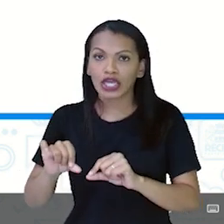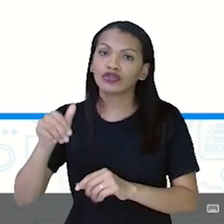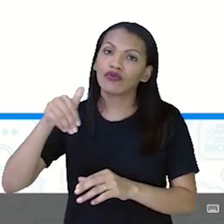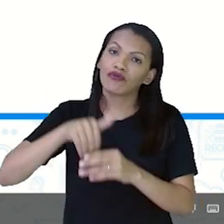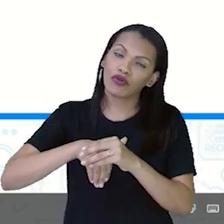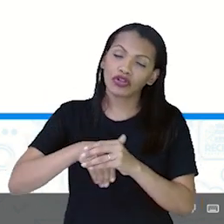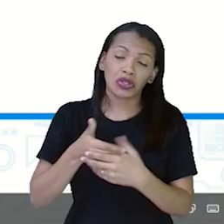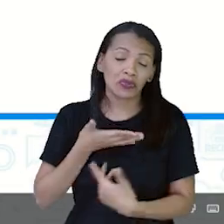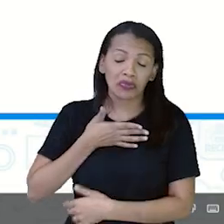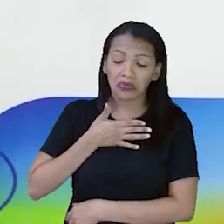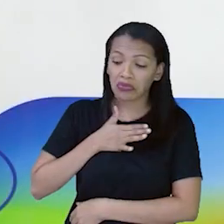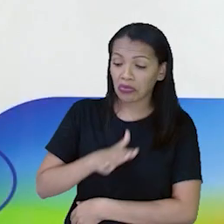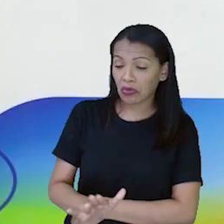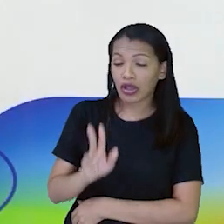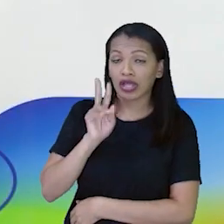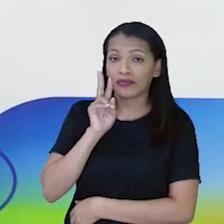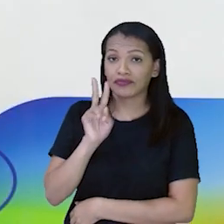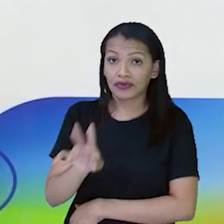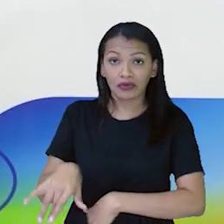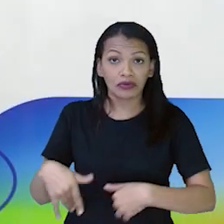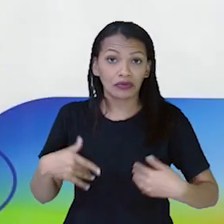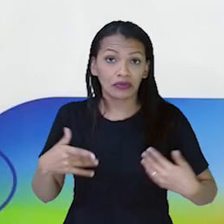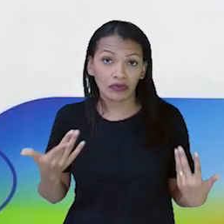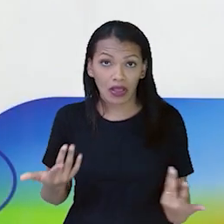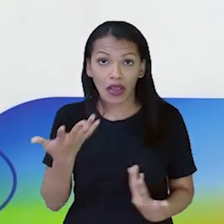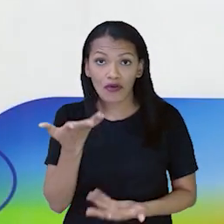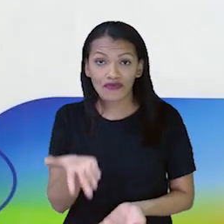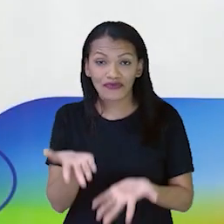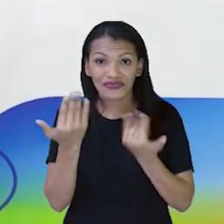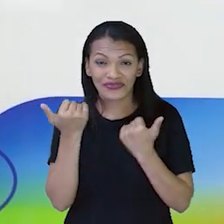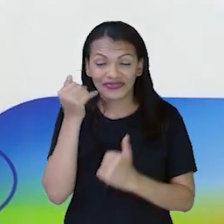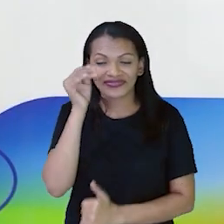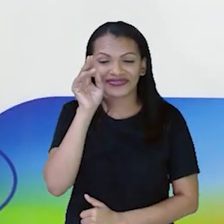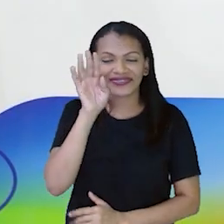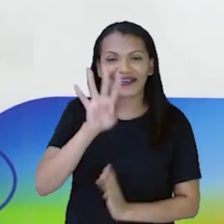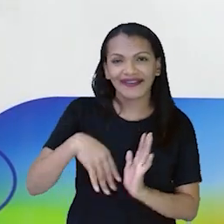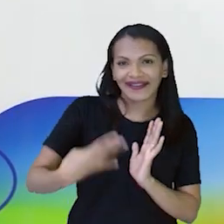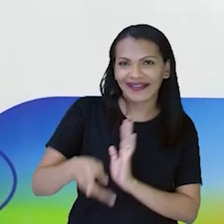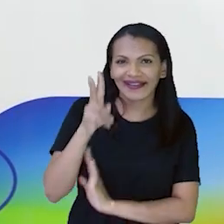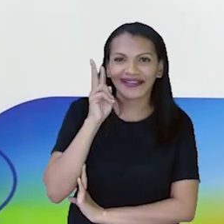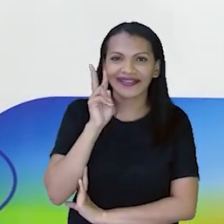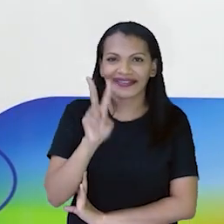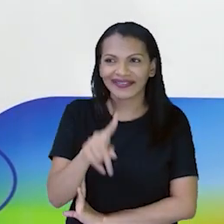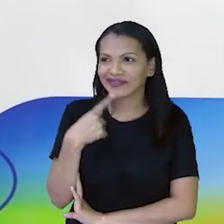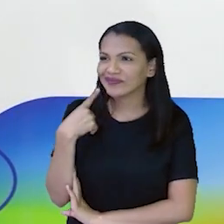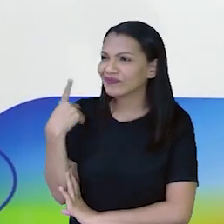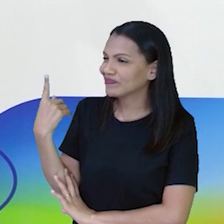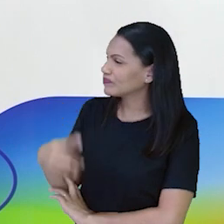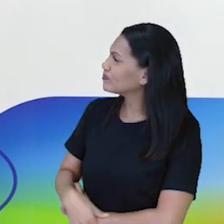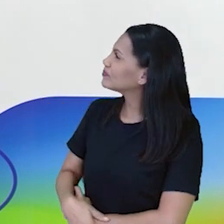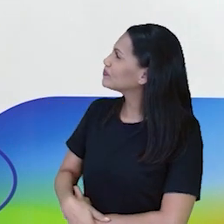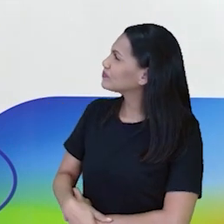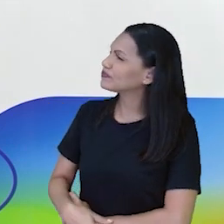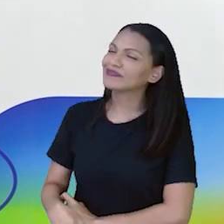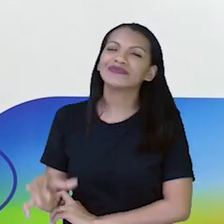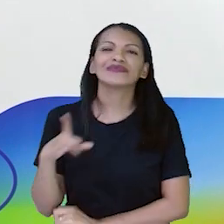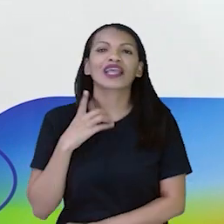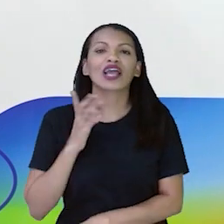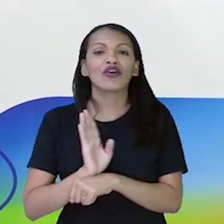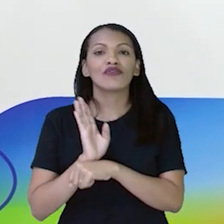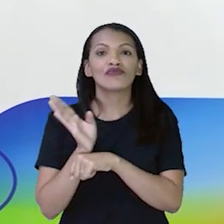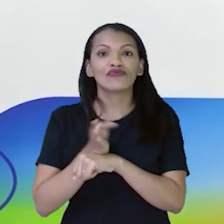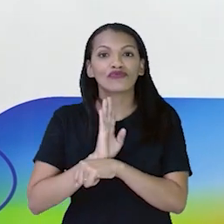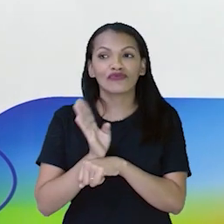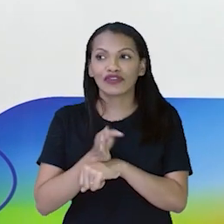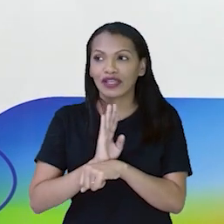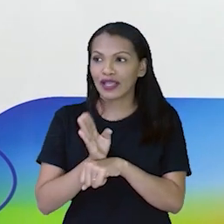não queriam assistir? Então, vamos ler essa tabela aqui, ó. Aqui em cima, nessa primeira célula, tem assim, ó, filmes em cartaz.